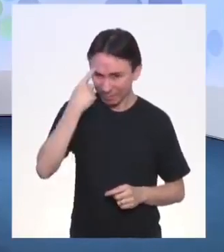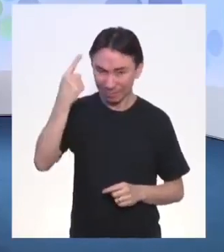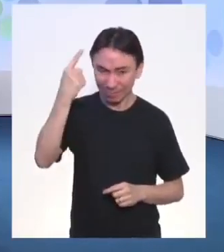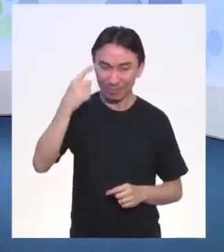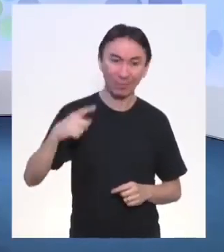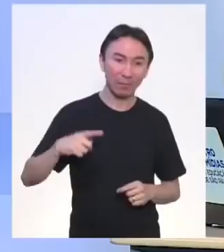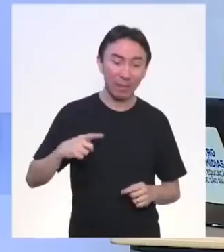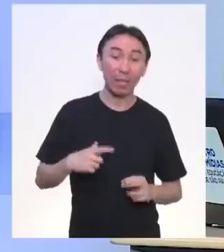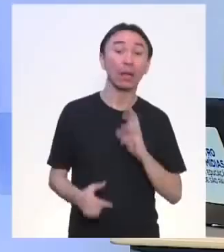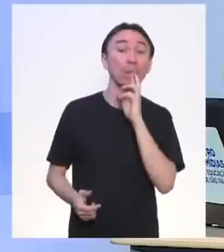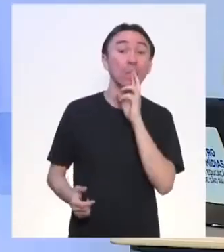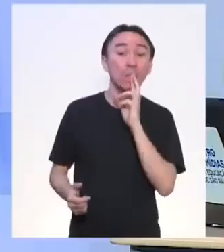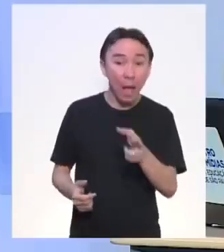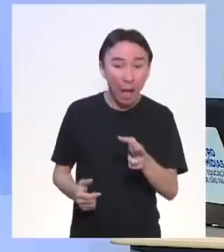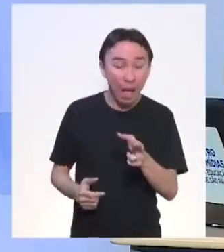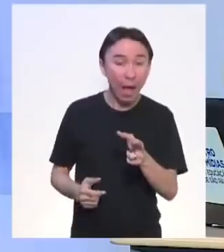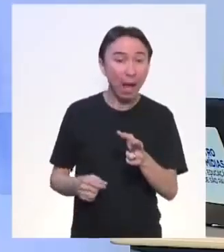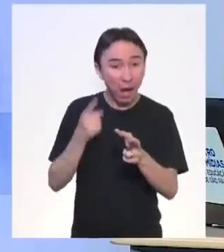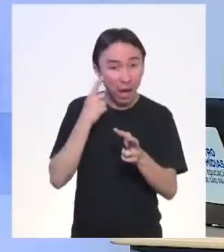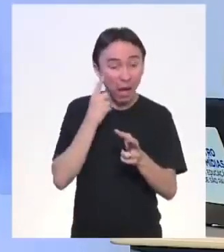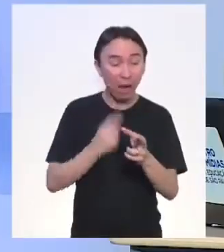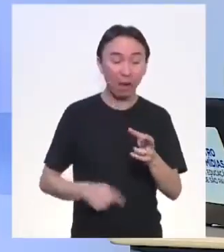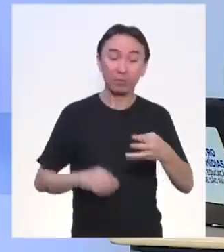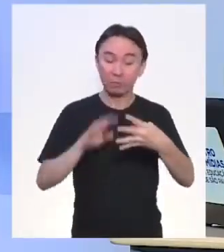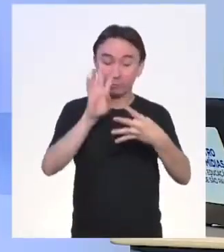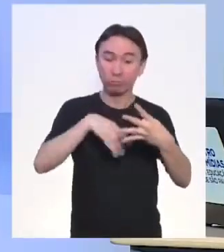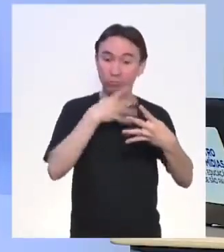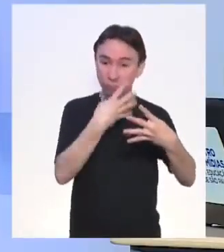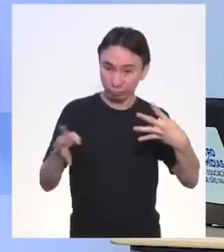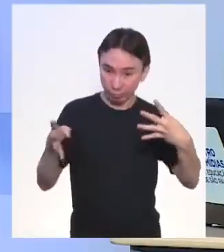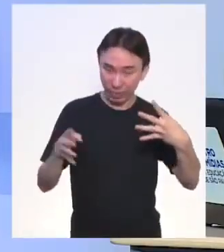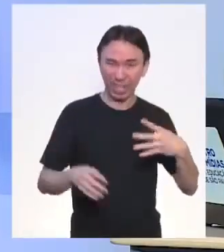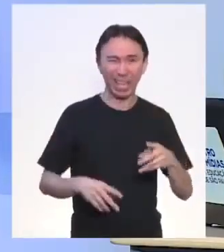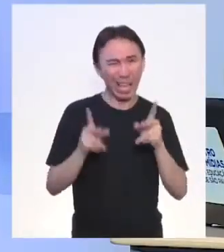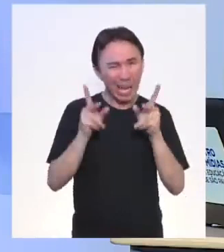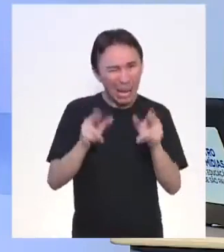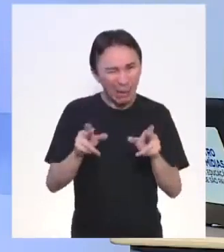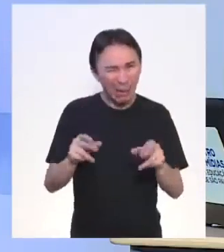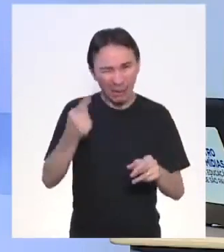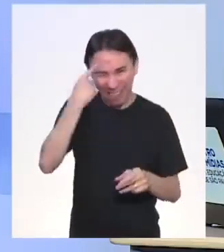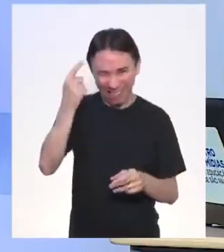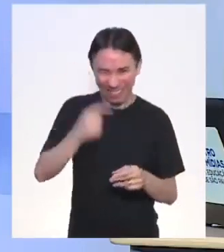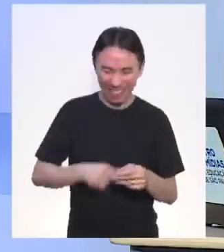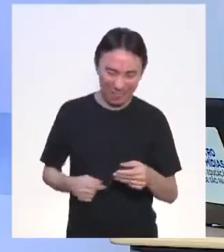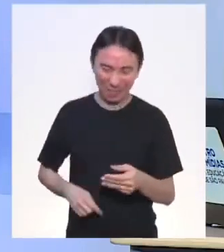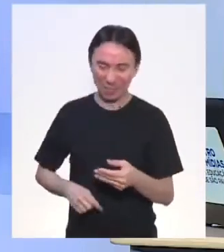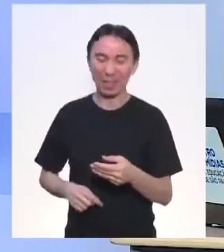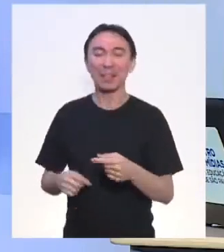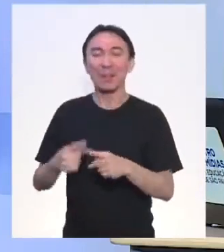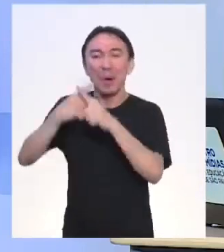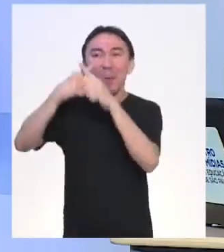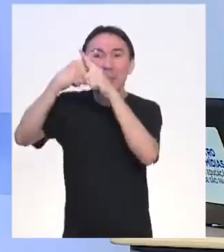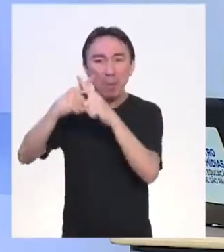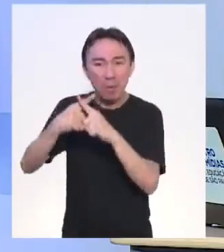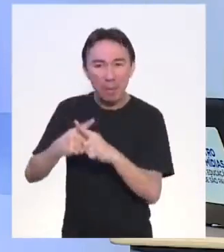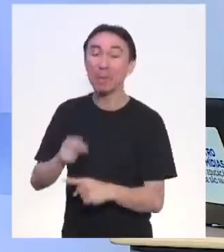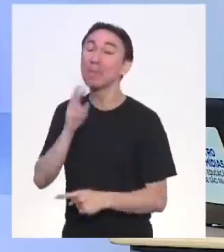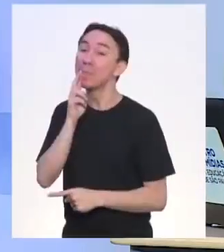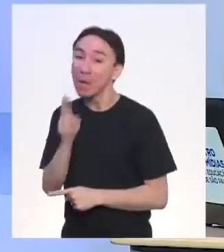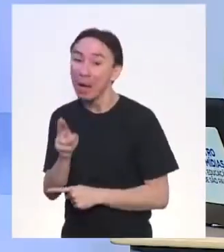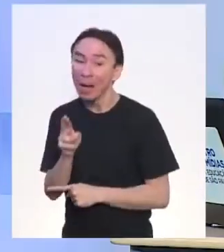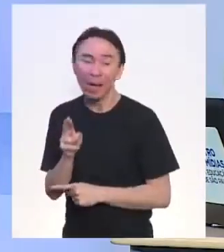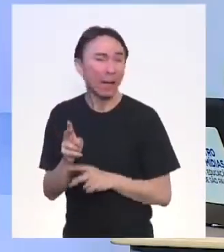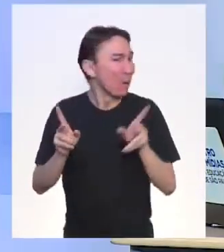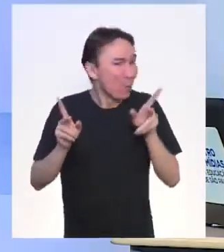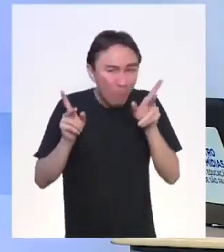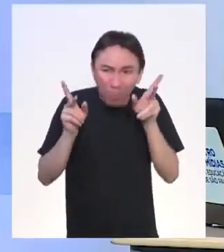que os resultados que aparecem nessa tabela são os mesmos daquela tabuada que a gente está acostumado, aquela tradicional. Então, são os múltiplos